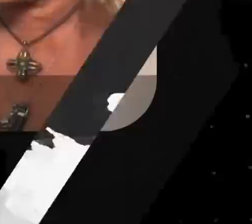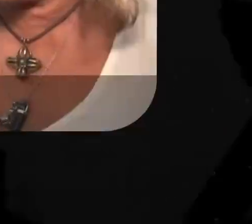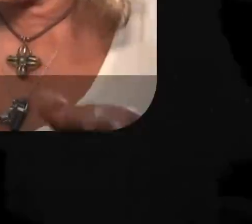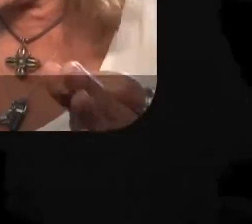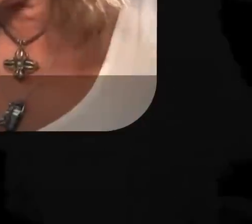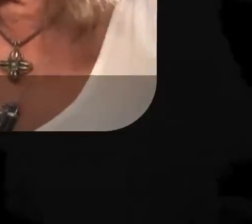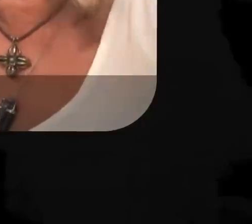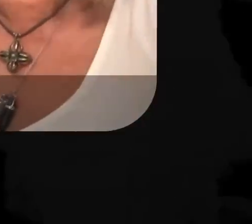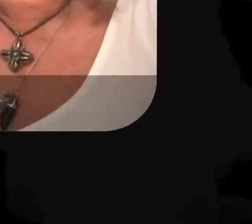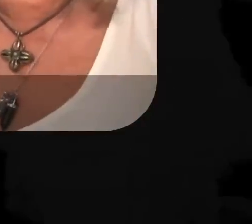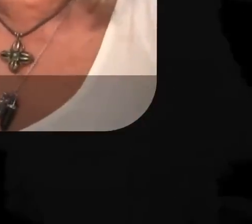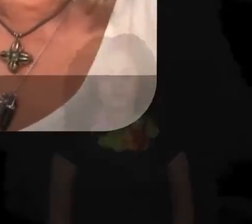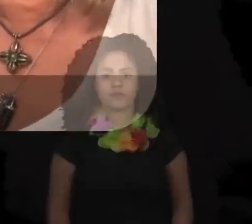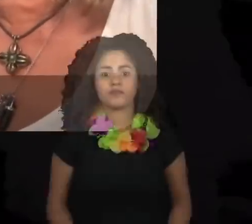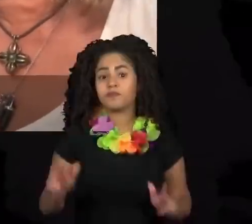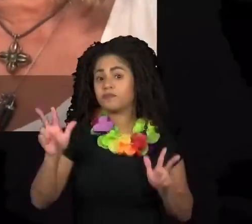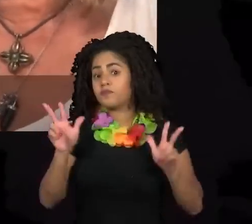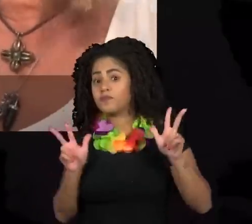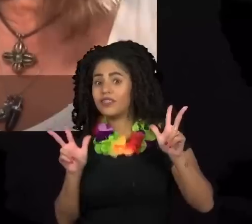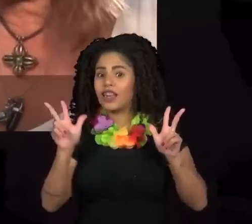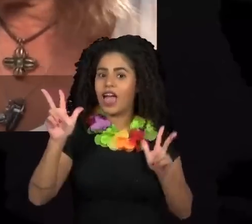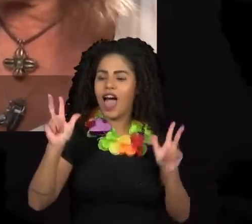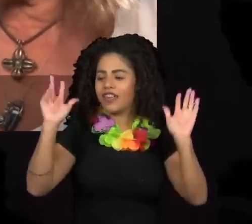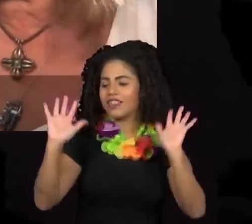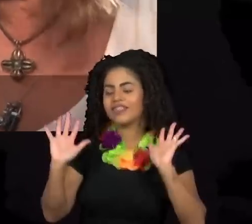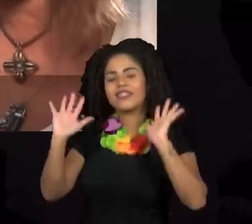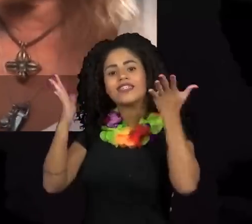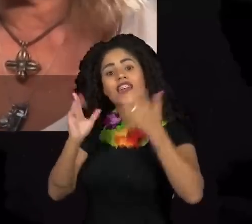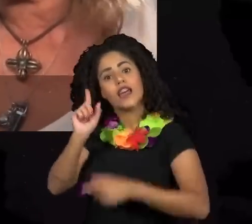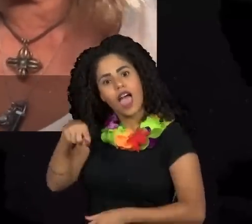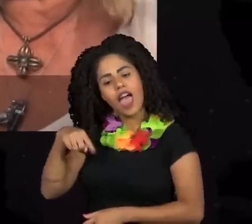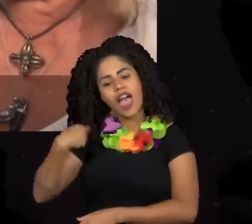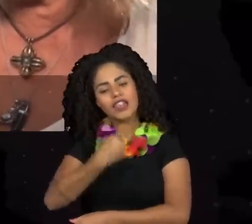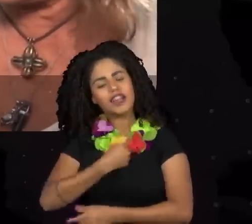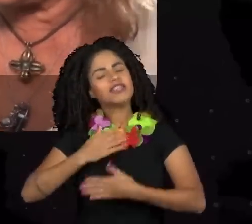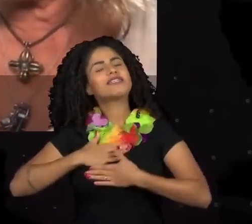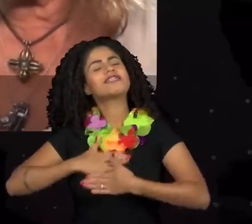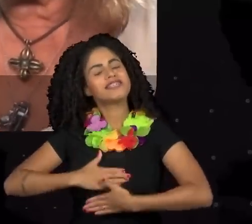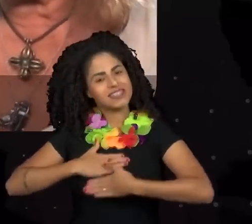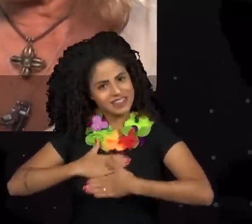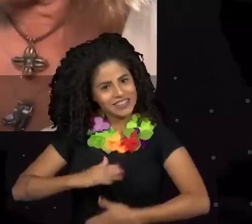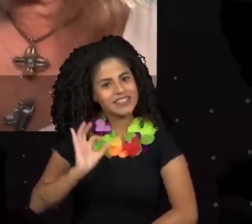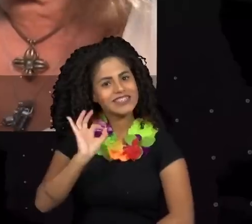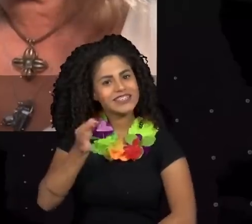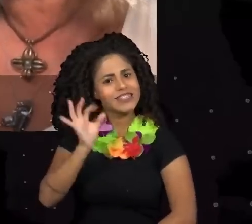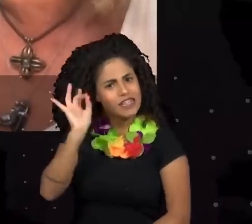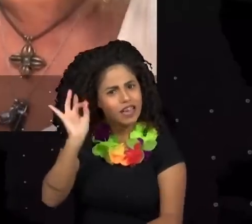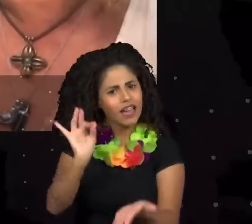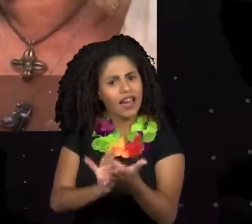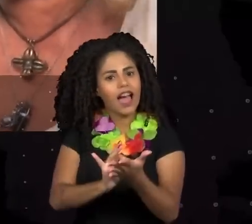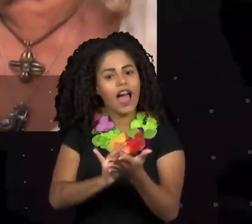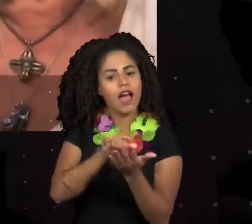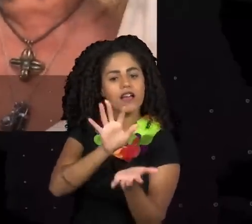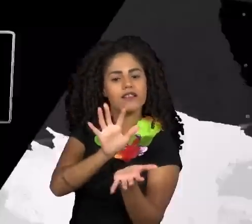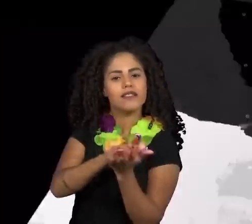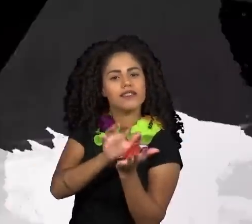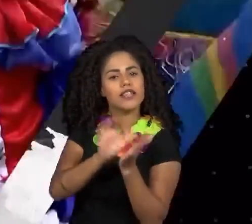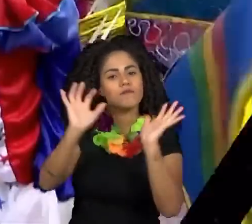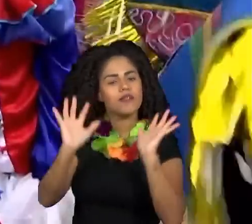O carnaval é uma celebração e nós gostamos de celebrar. Aqui o Recife